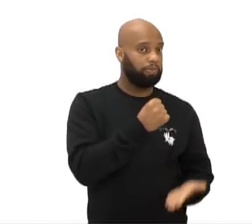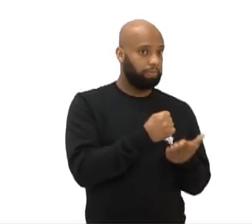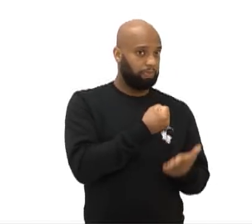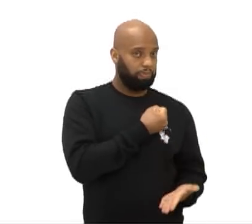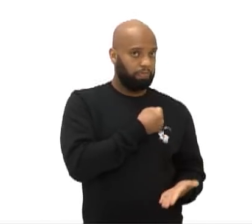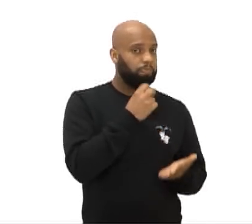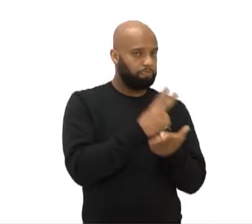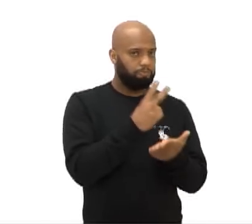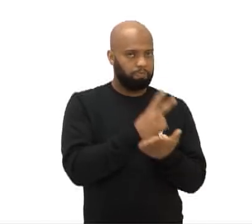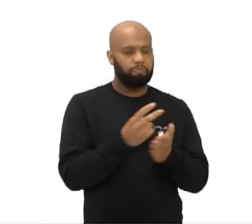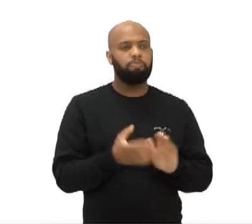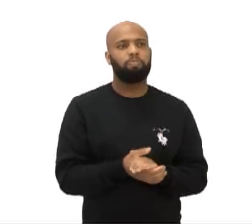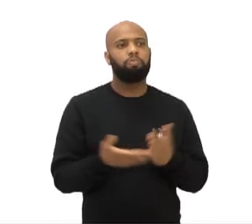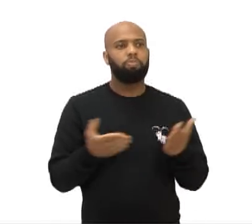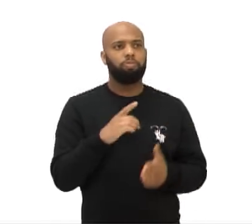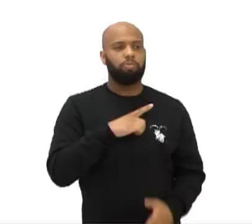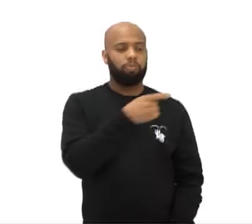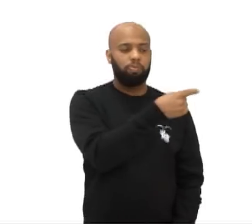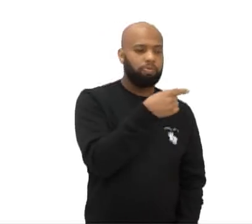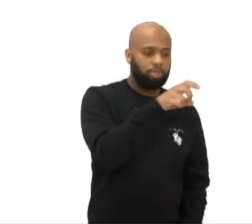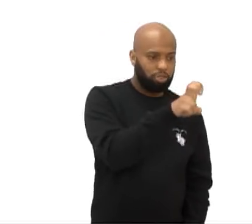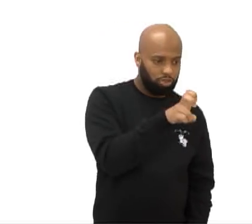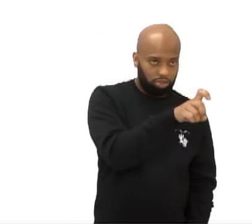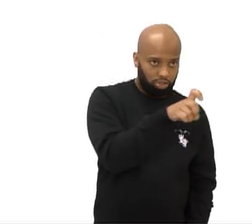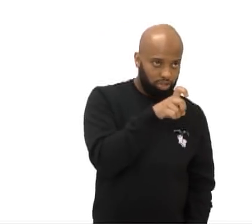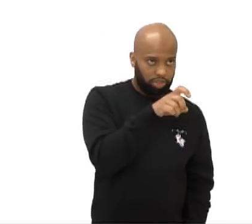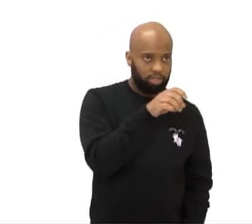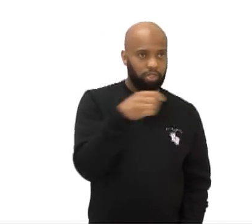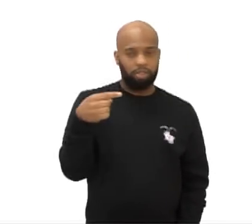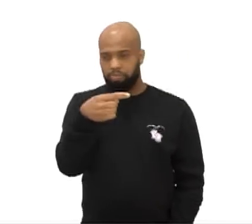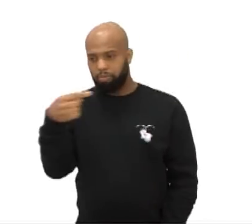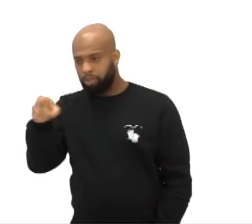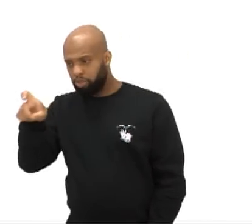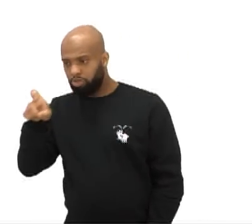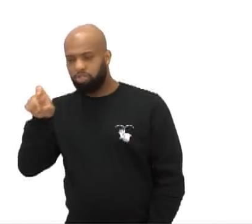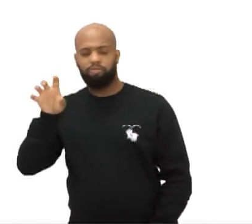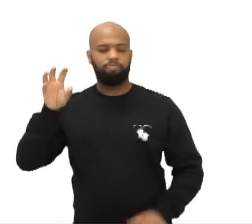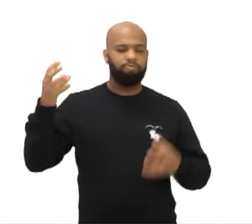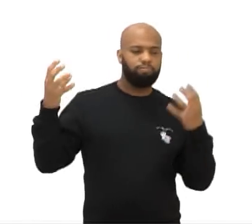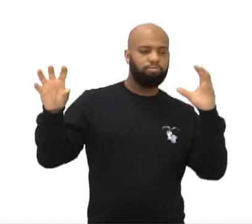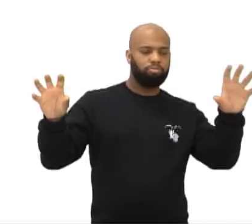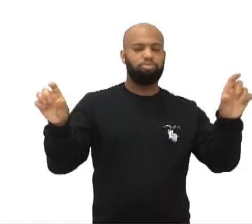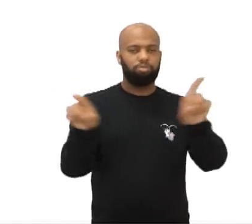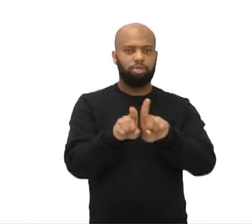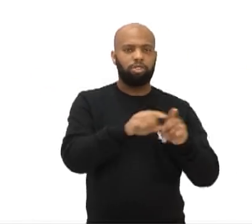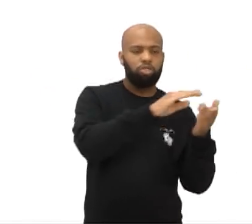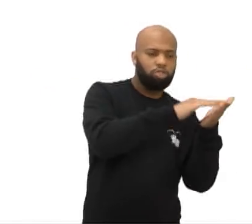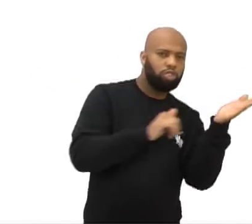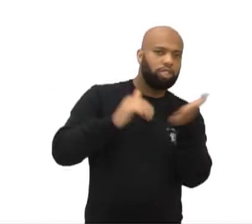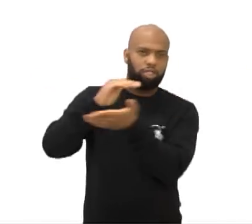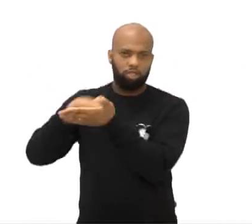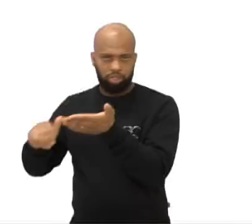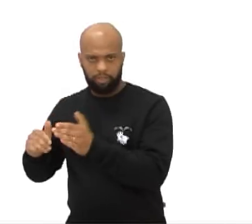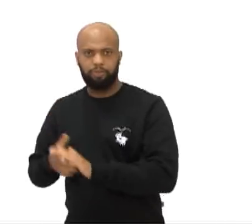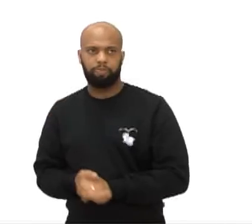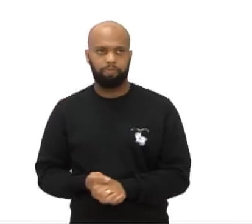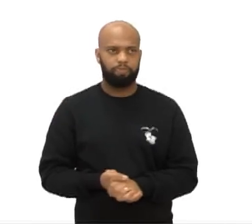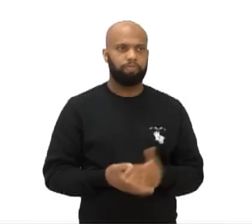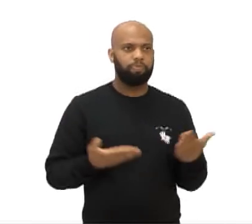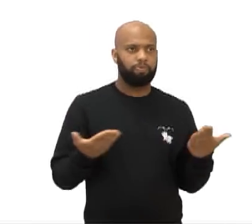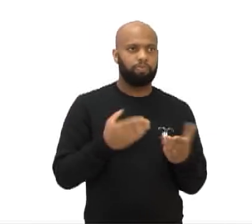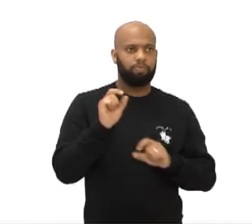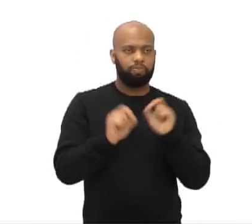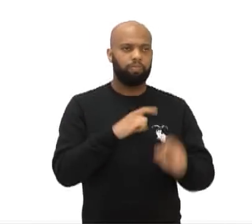ok? Então, vou tirar menos x dessa igualdade e menos x dessa igualdade também, certo?